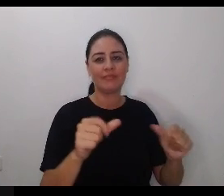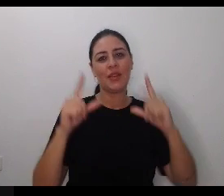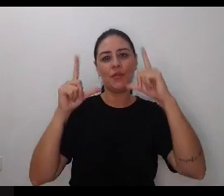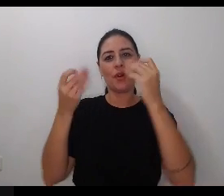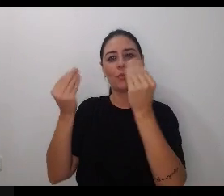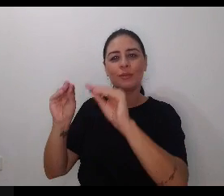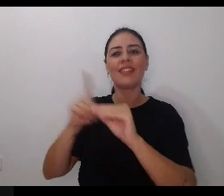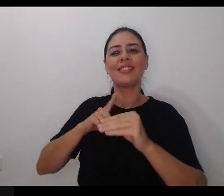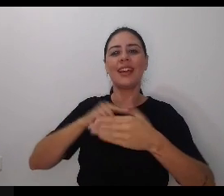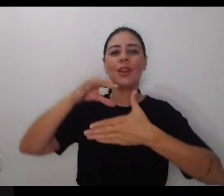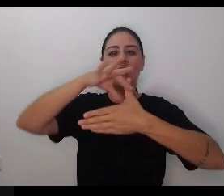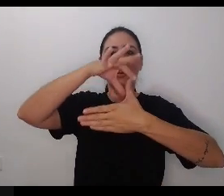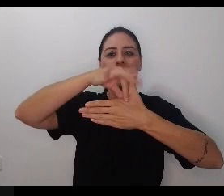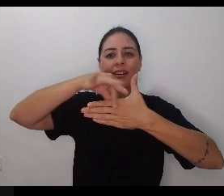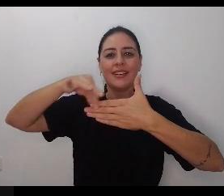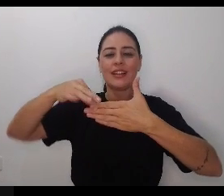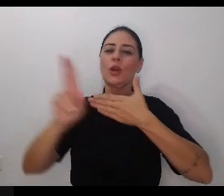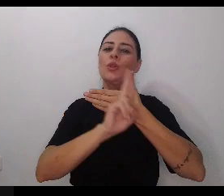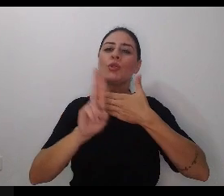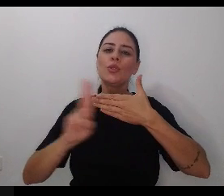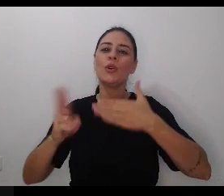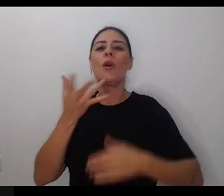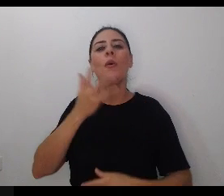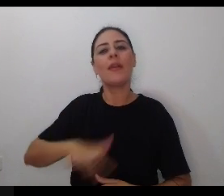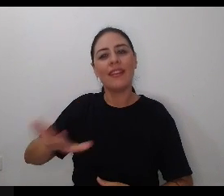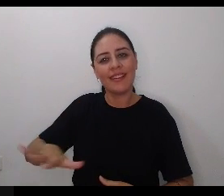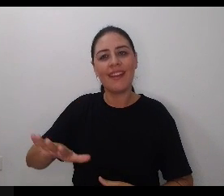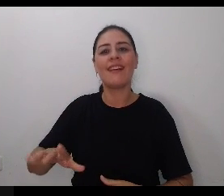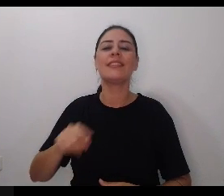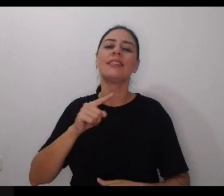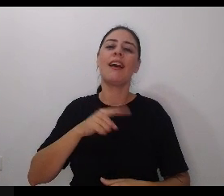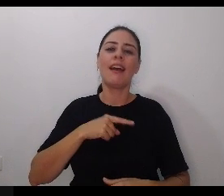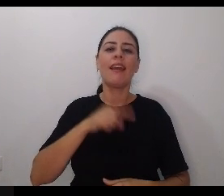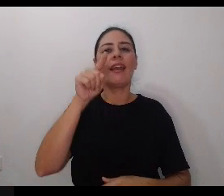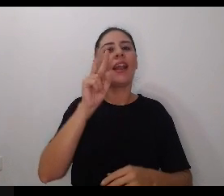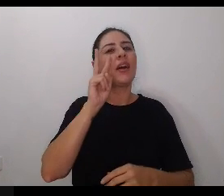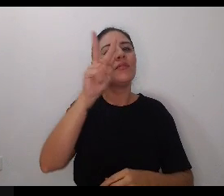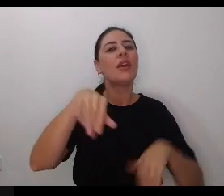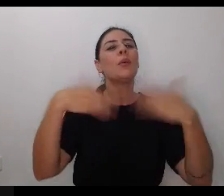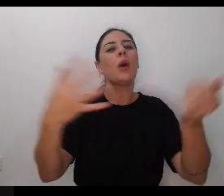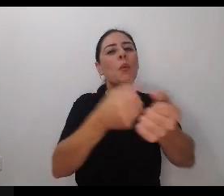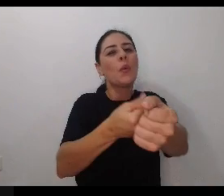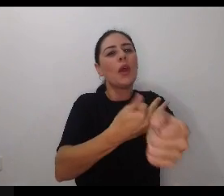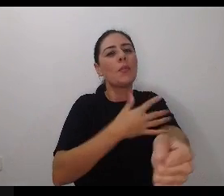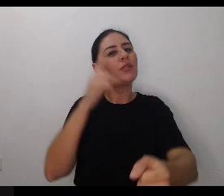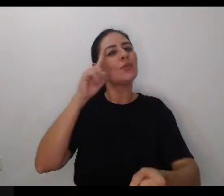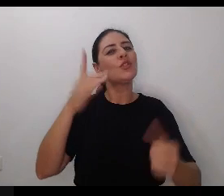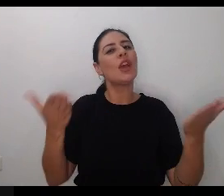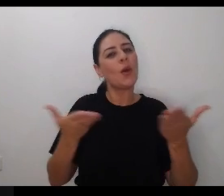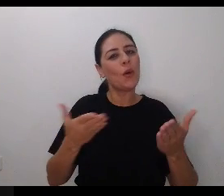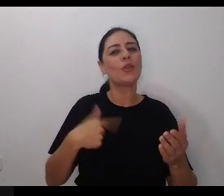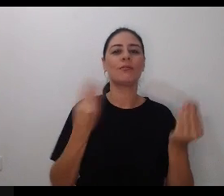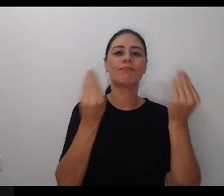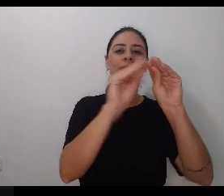cartaz. Ali na foto tem os pregadores de roupa com o nome de cada criança, e aí elas vão lá e colocam o nome delas na emoção que elas estão